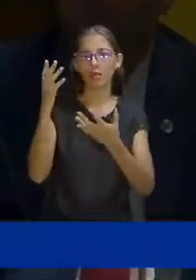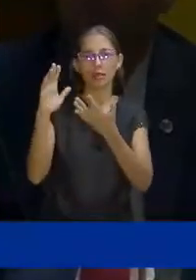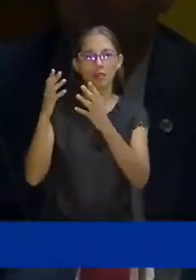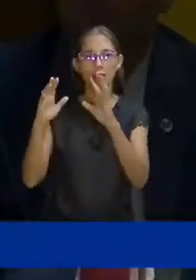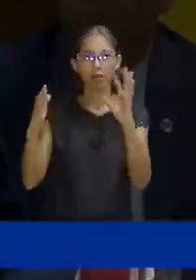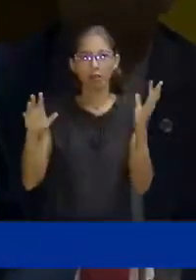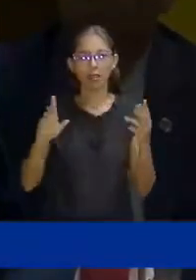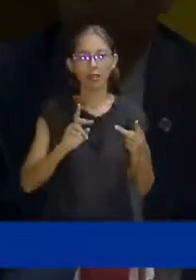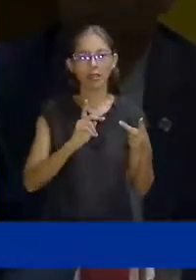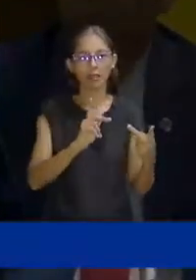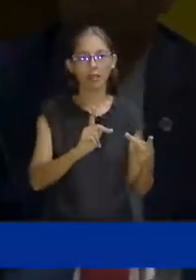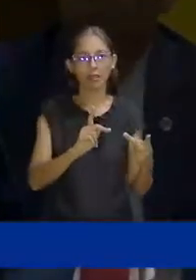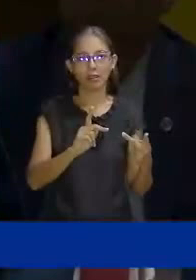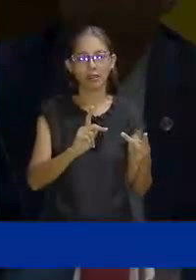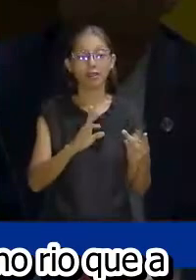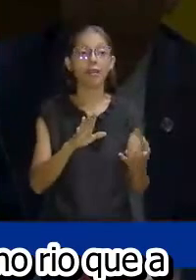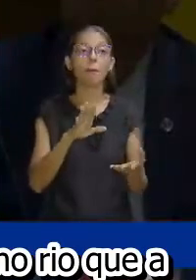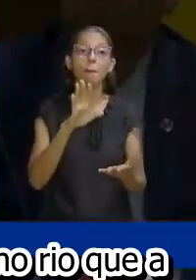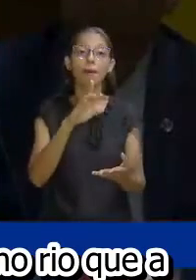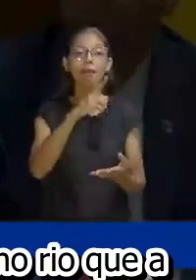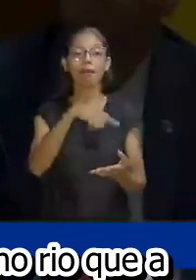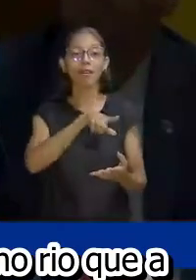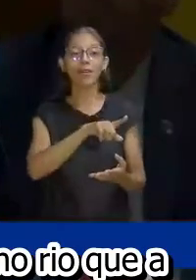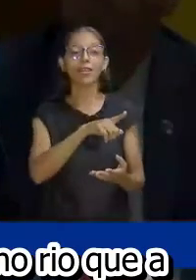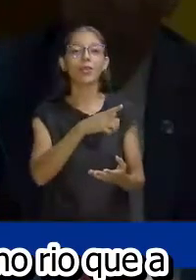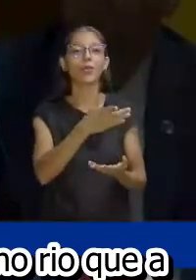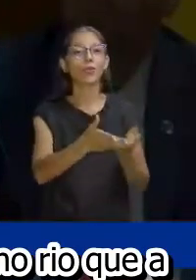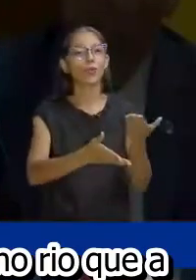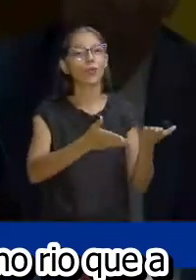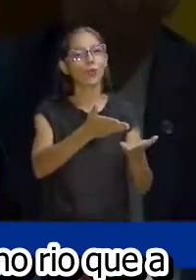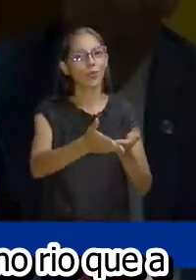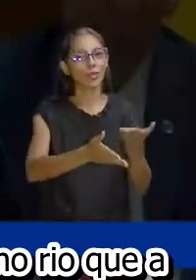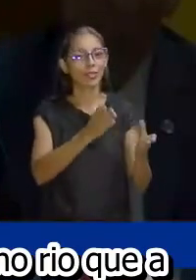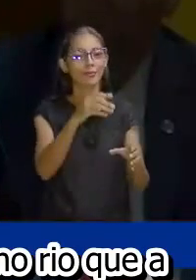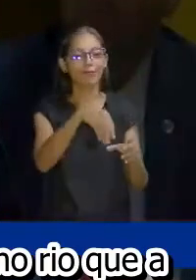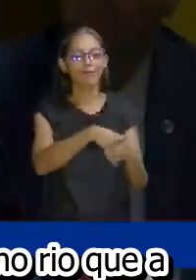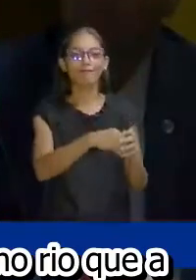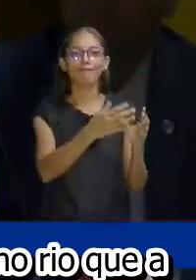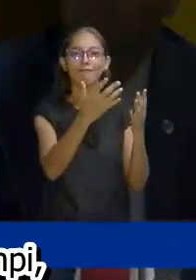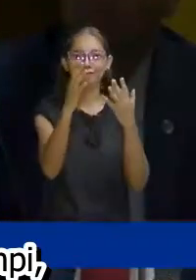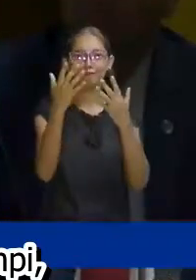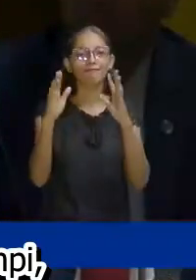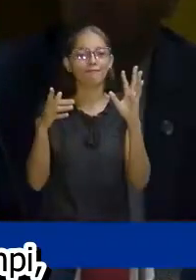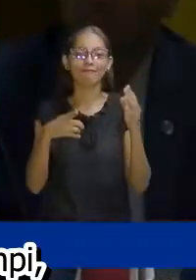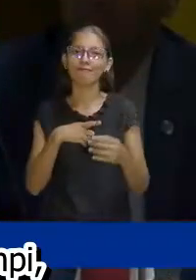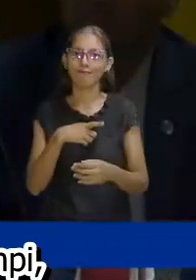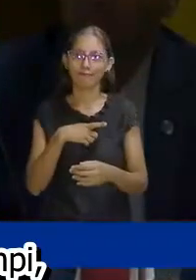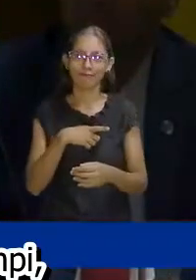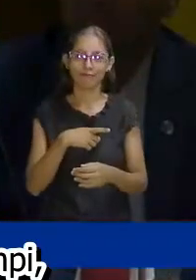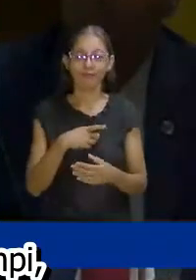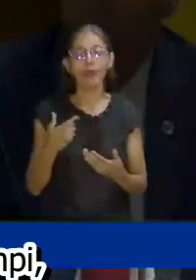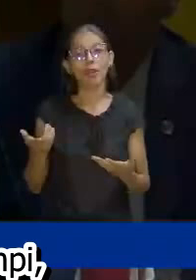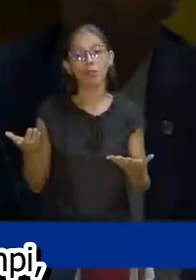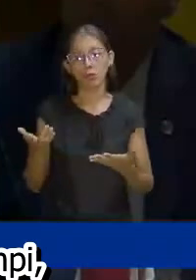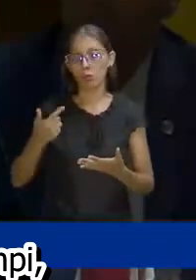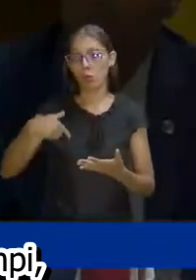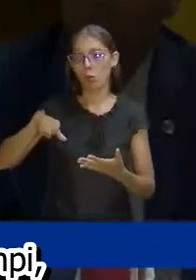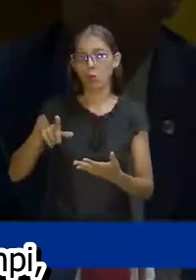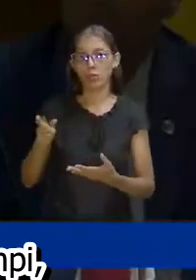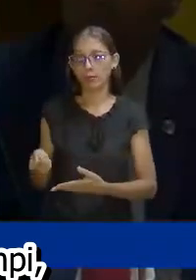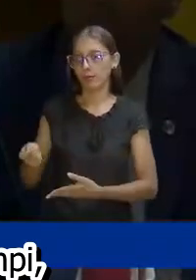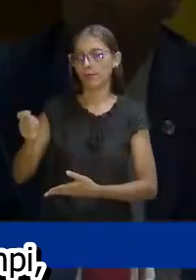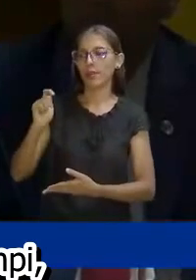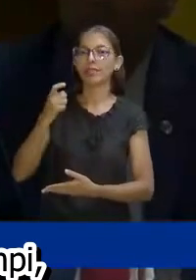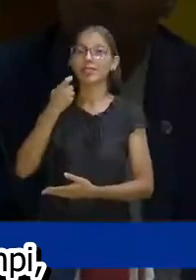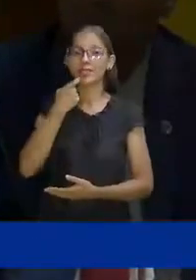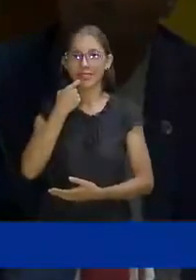eles cuidam da nossa floresta. Aonde a gente passa, para os senhores terem uma ideia, no rio que a gente pesca, onde tem a